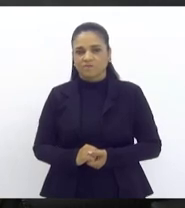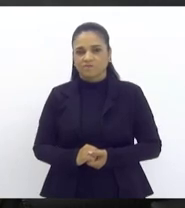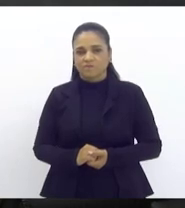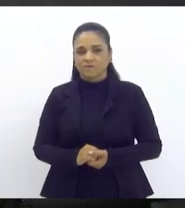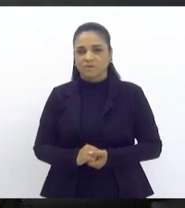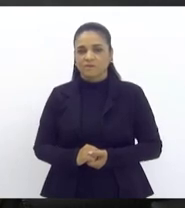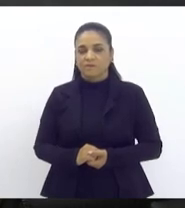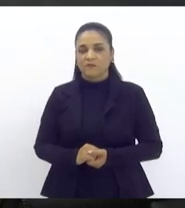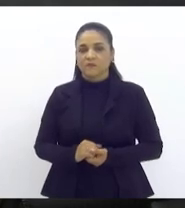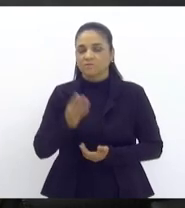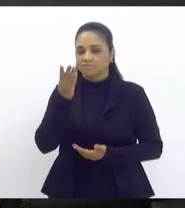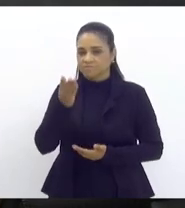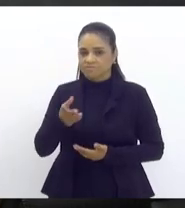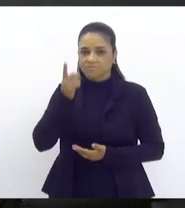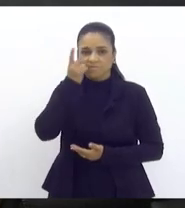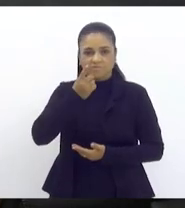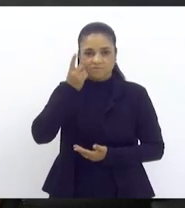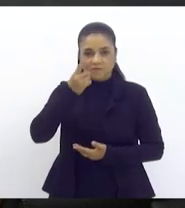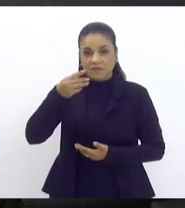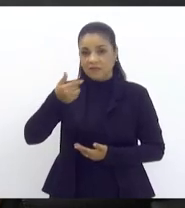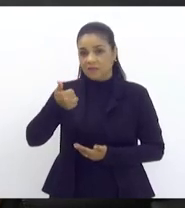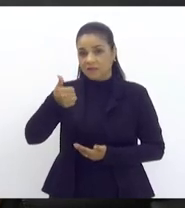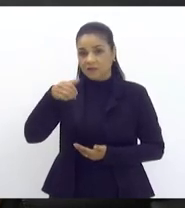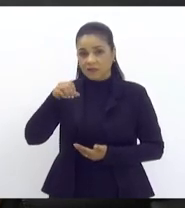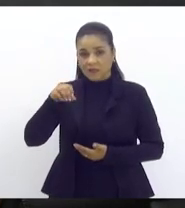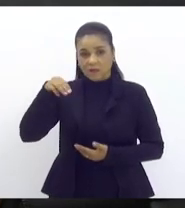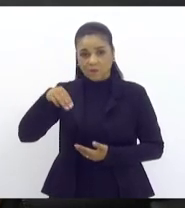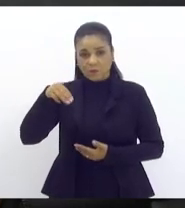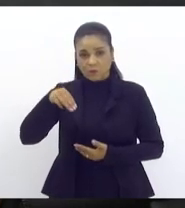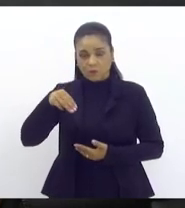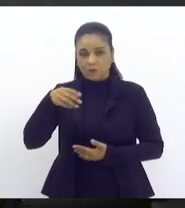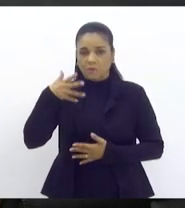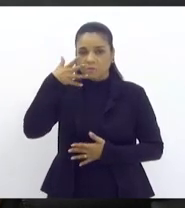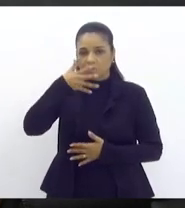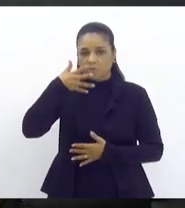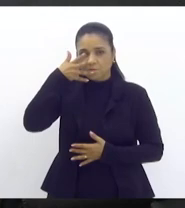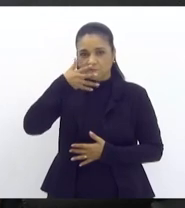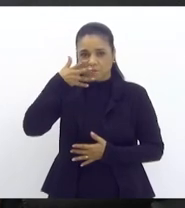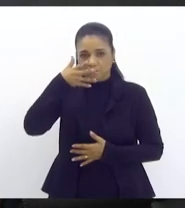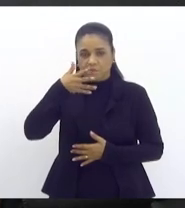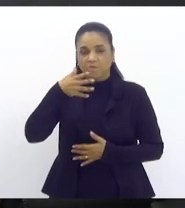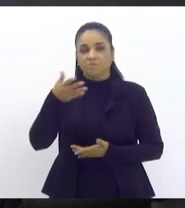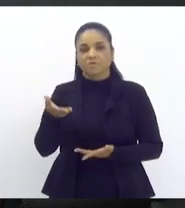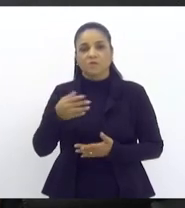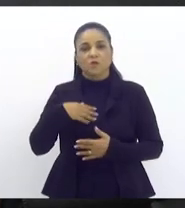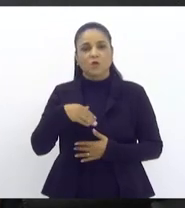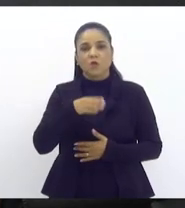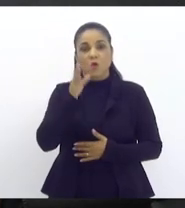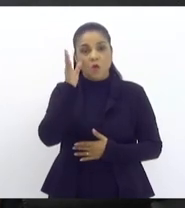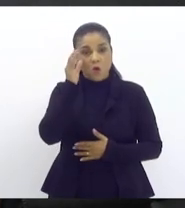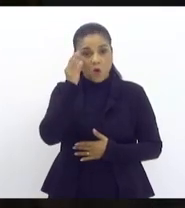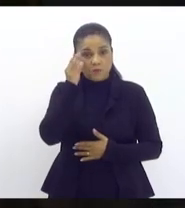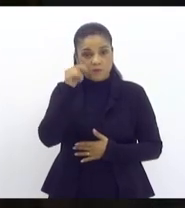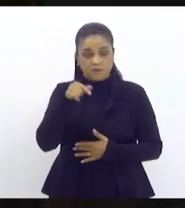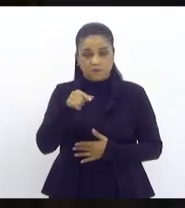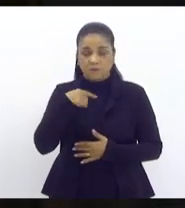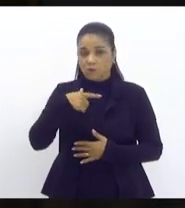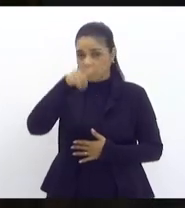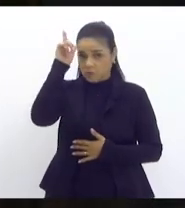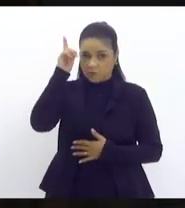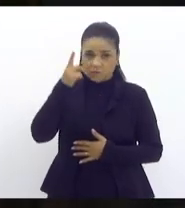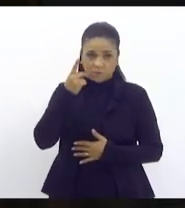Vossa Excelência dispõe de 10 minutos para a sua manifestação. Fazendo uma observação, deputado Luiz